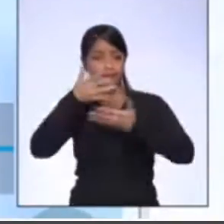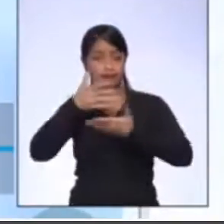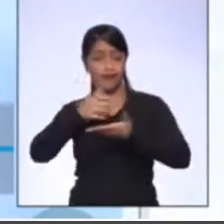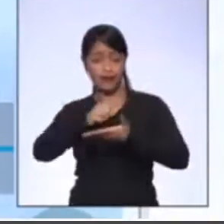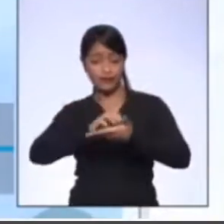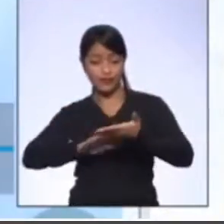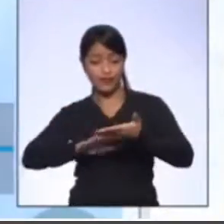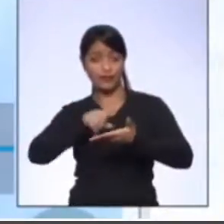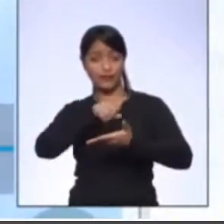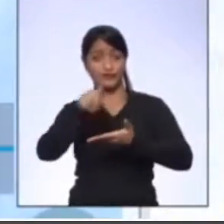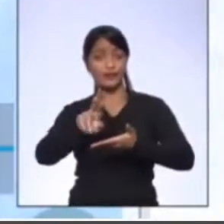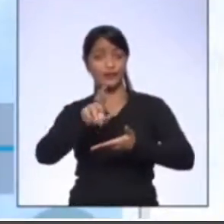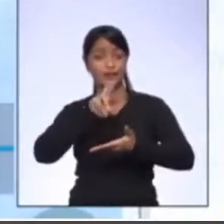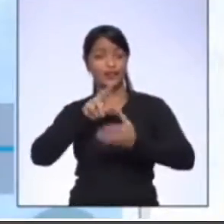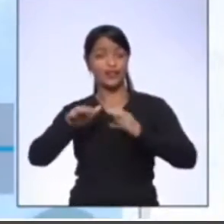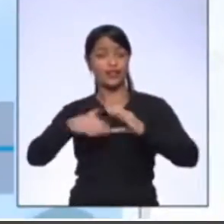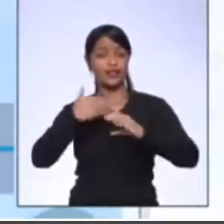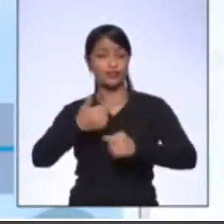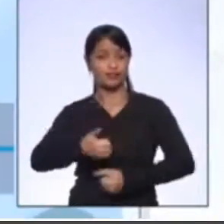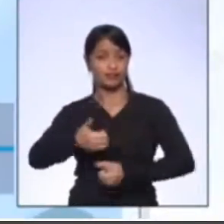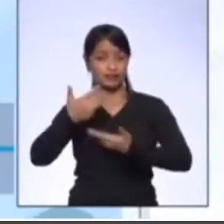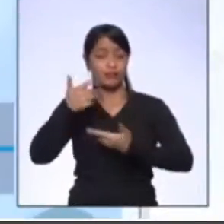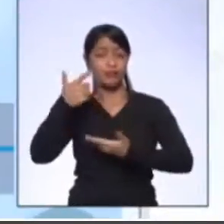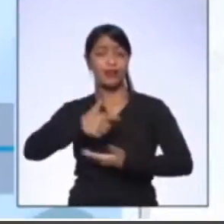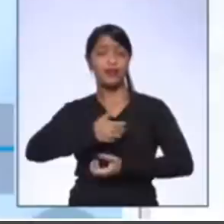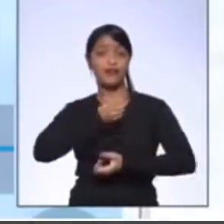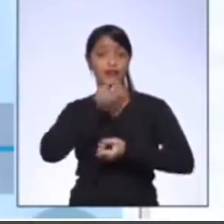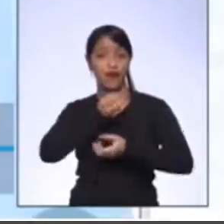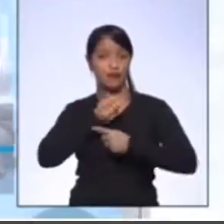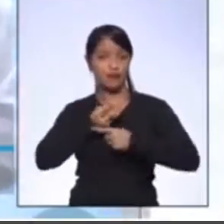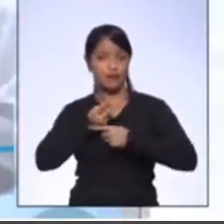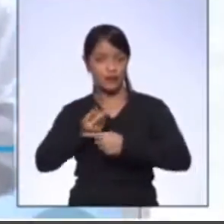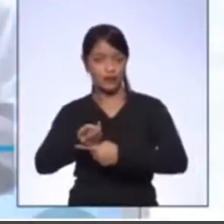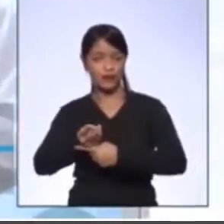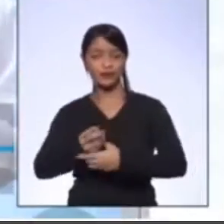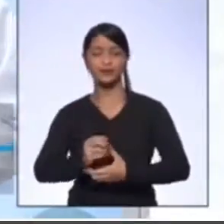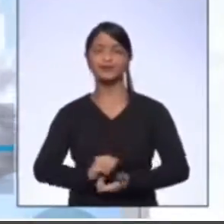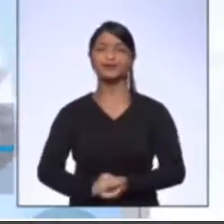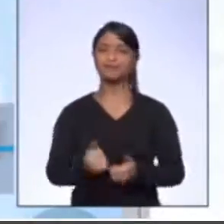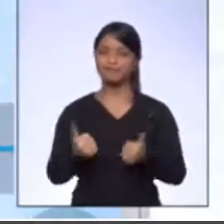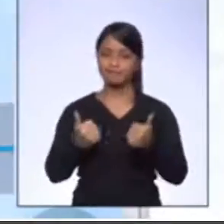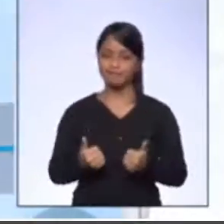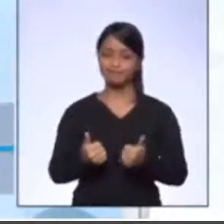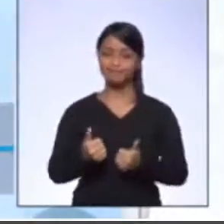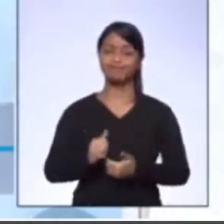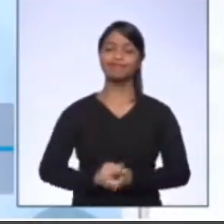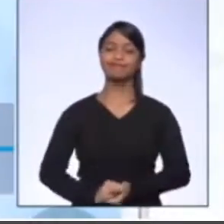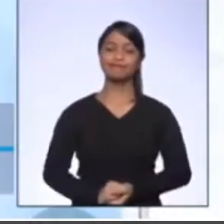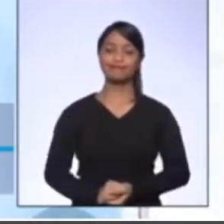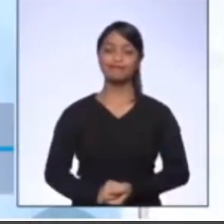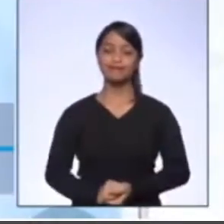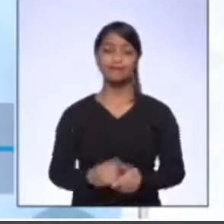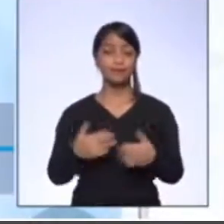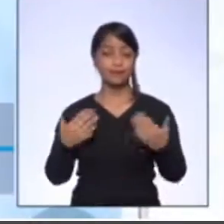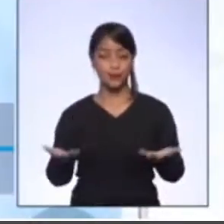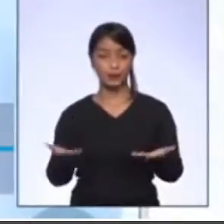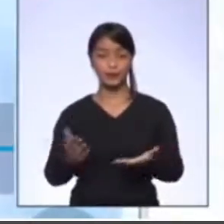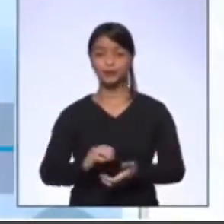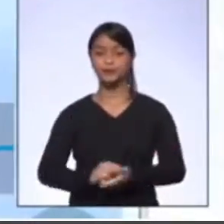atividades buscar informações tudo bem bom